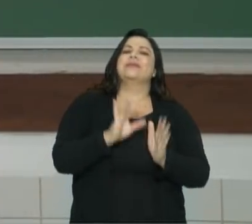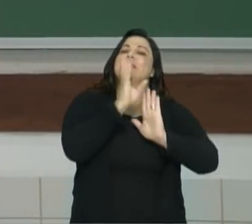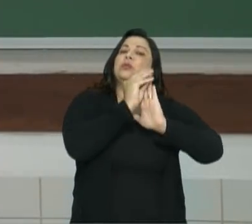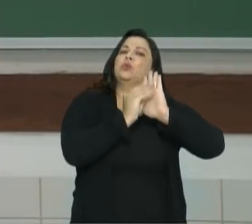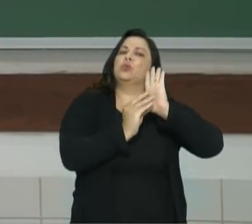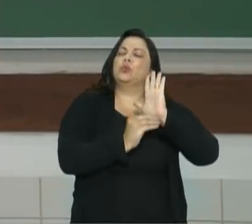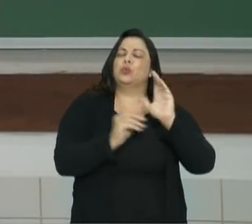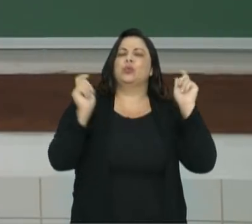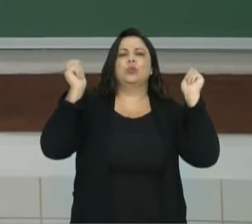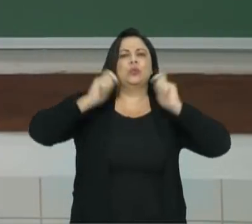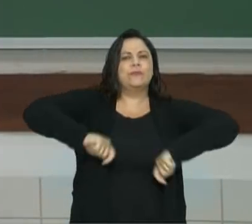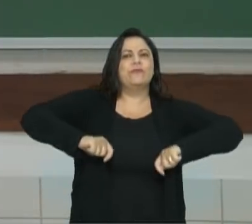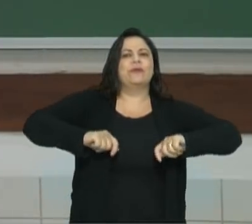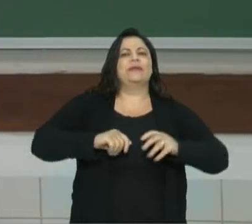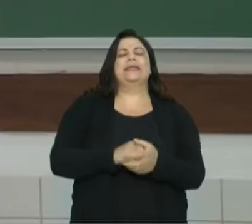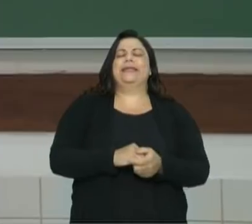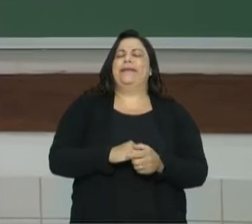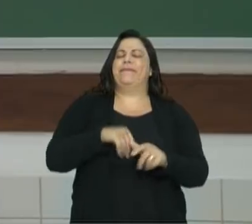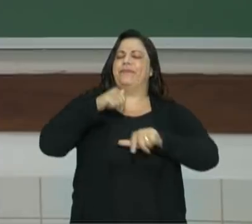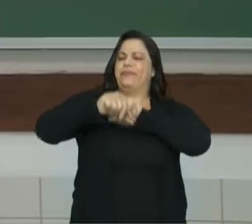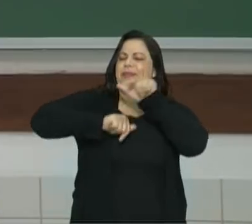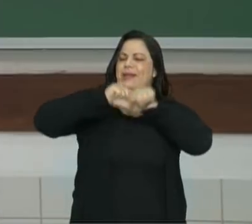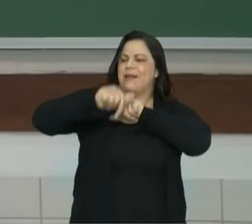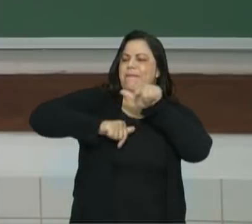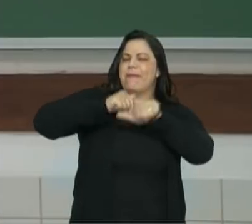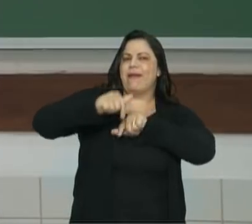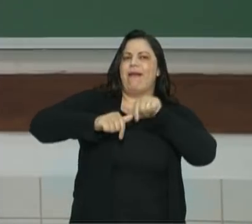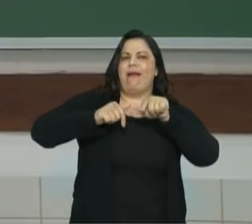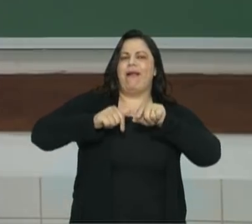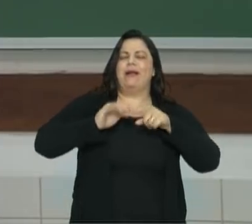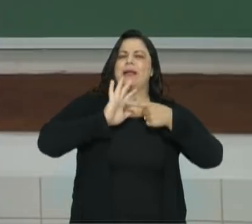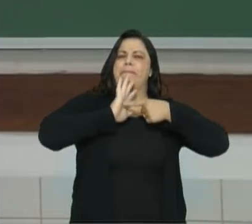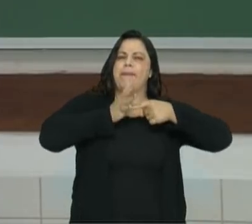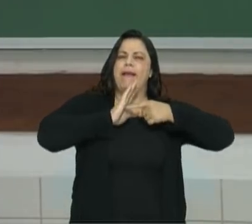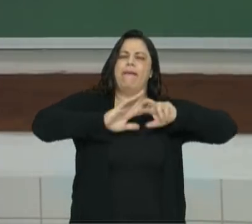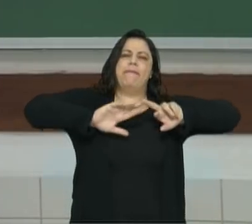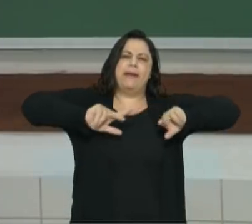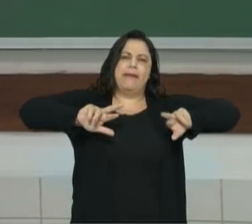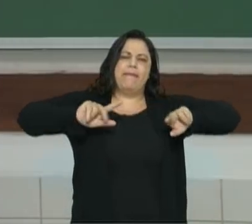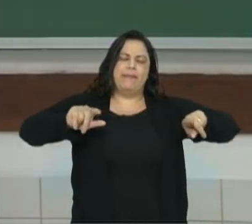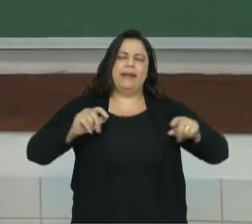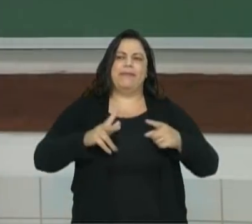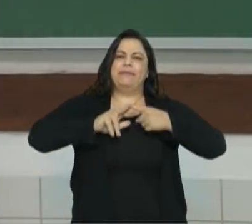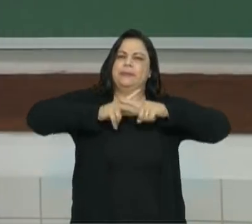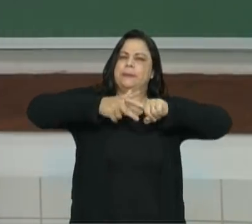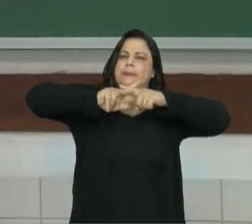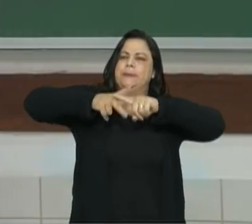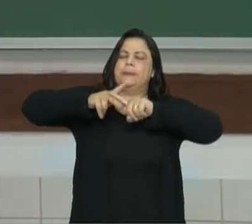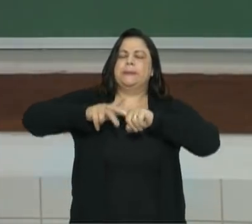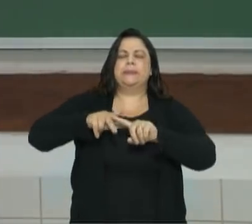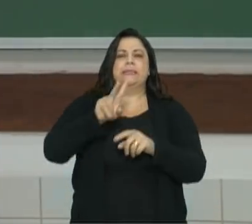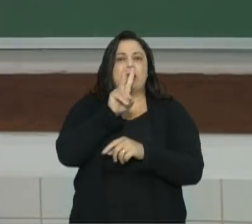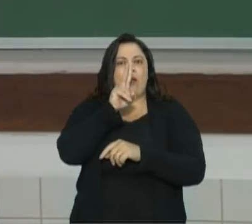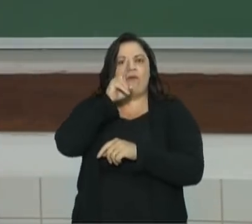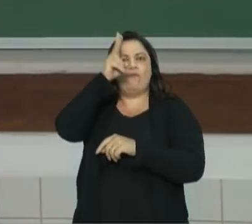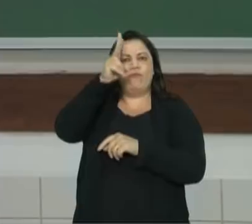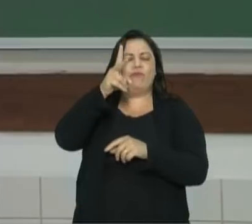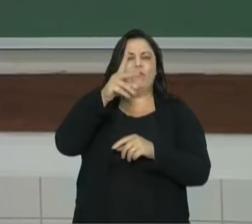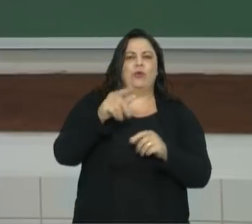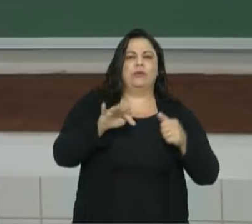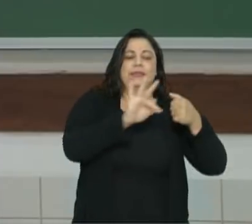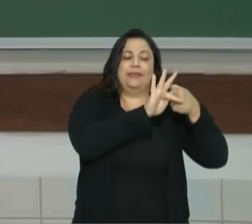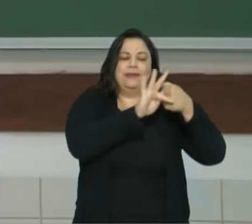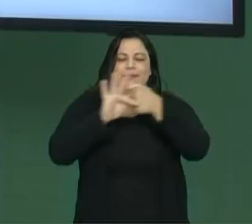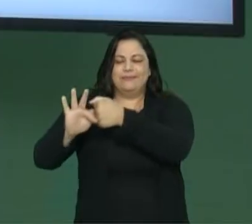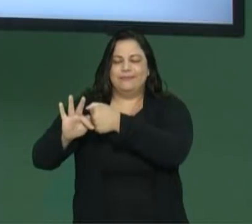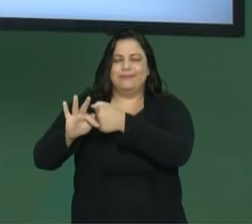trabalho mecânico, trabalho que promove, a força que promove deslocamento. Beleza, meus queridos? Espero que tenham gostado da